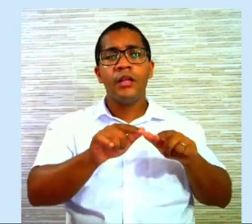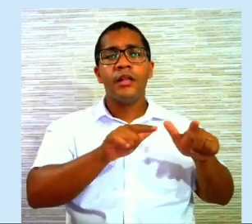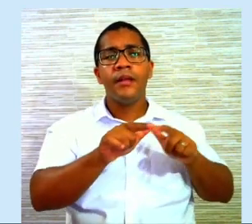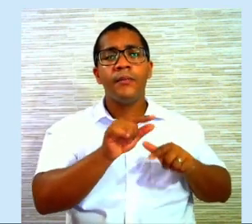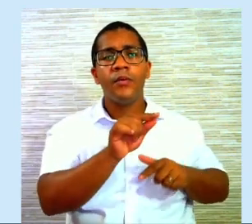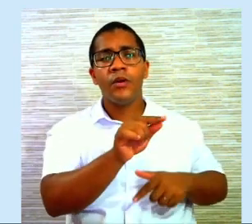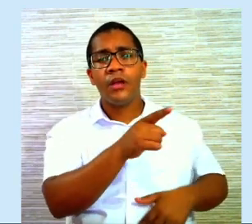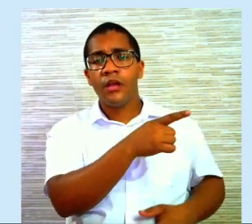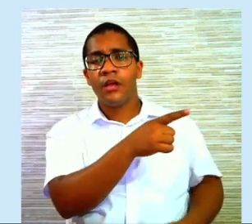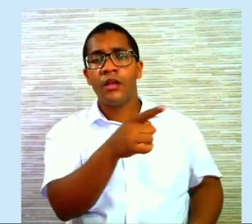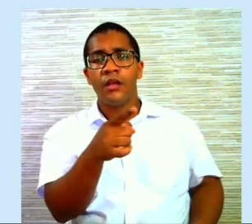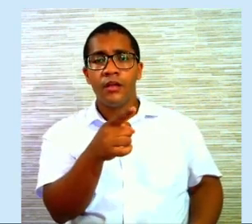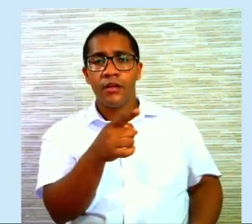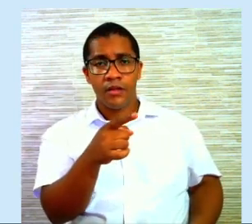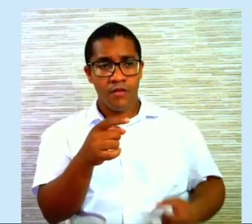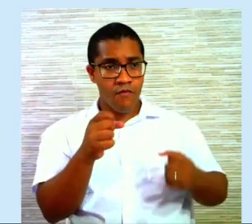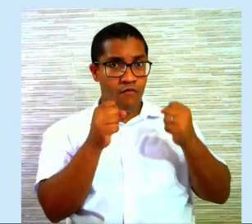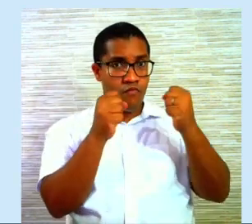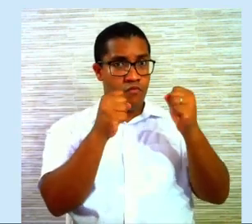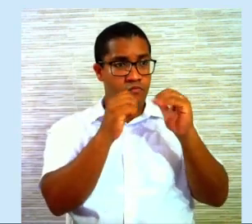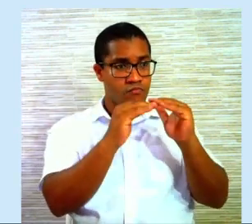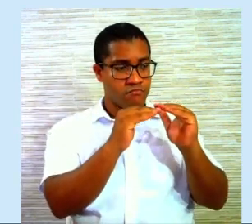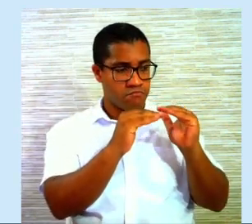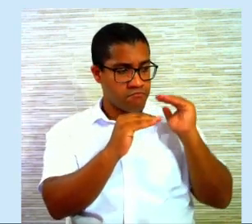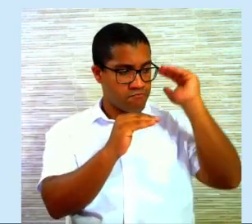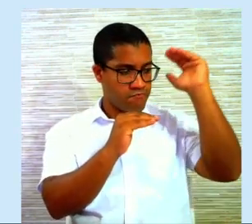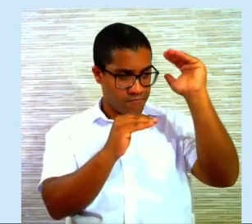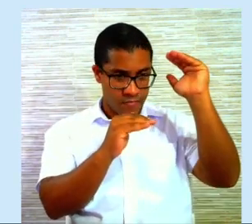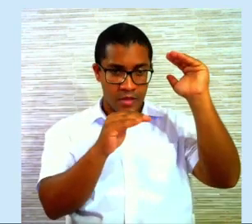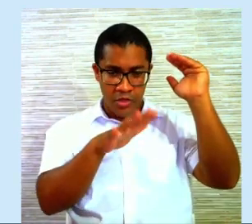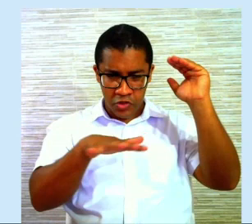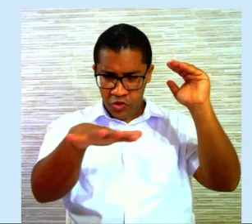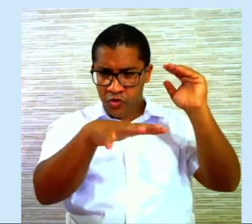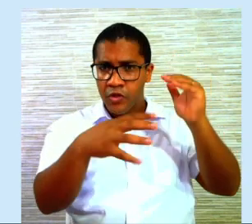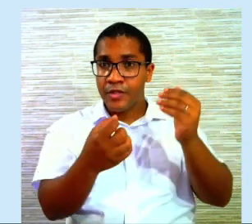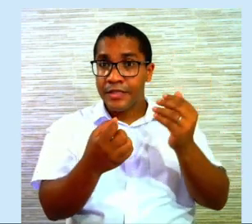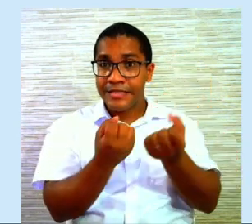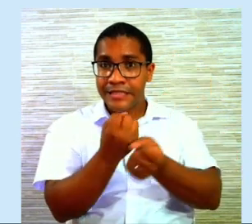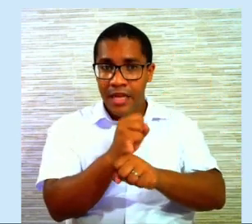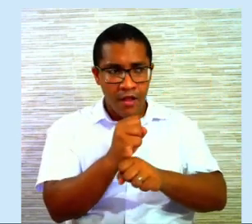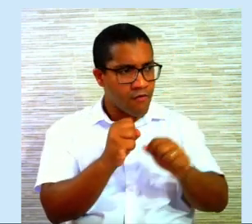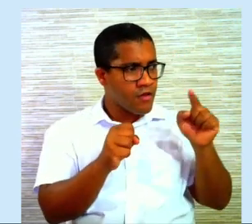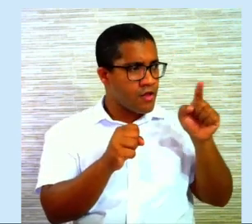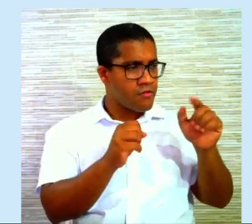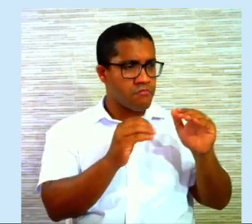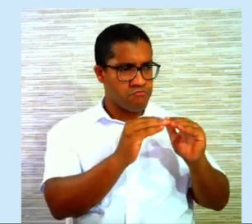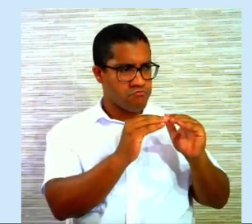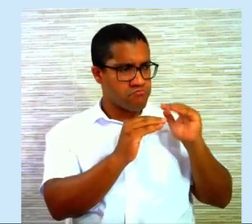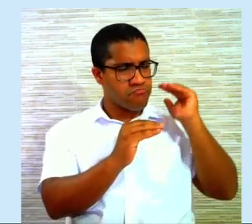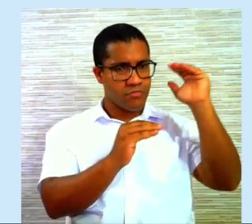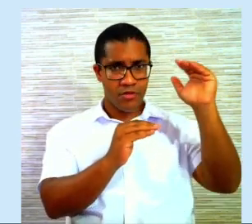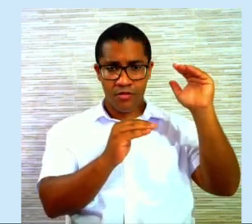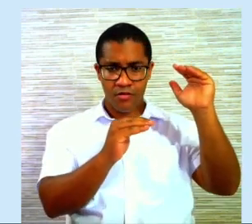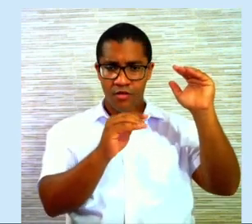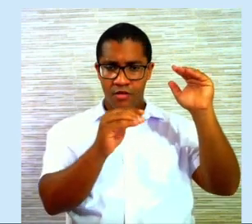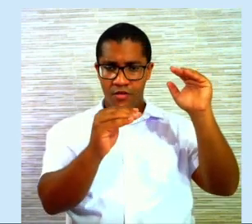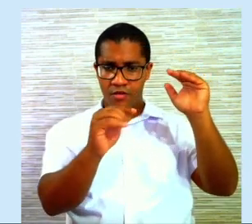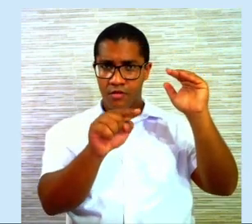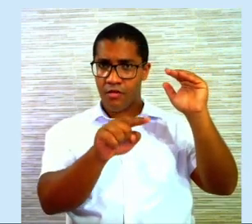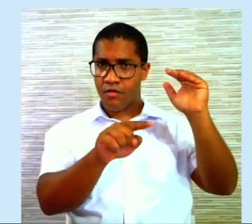realidade, grande poder sobre os escravizados. Então vamos lá, vamos